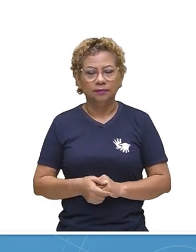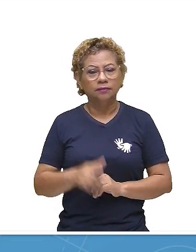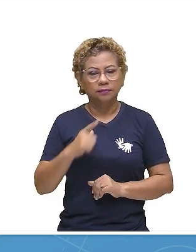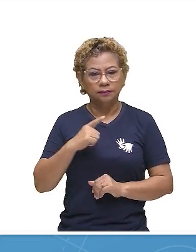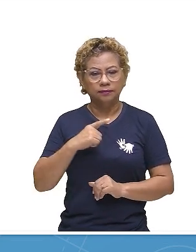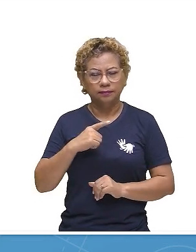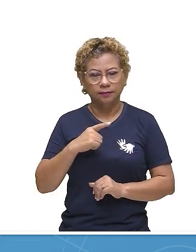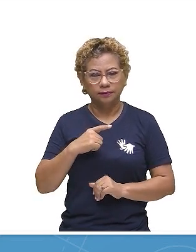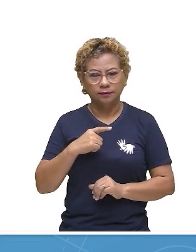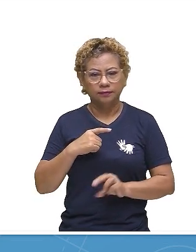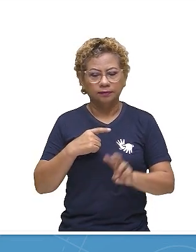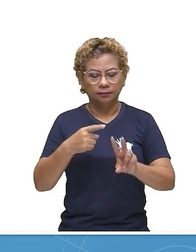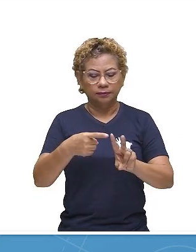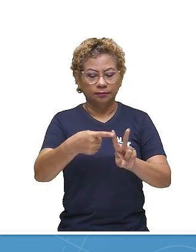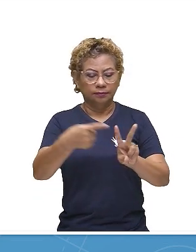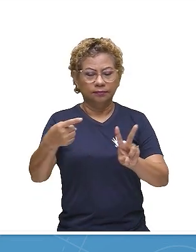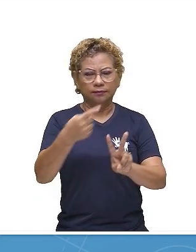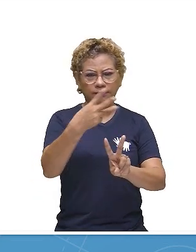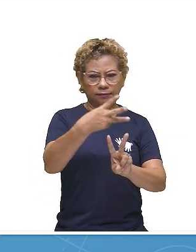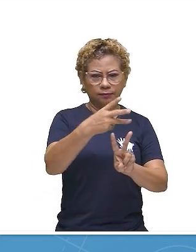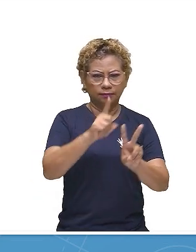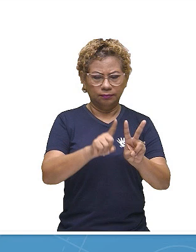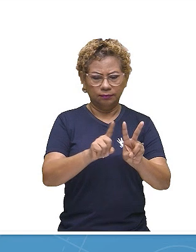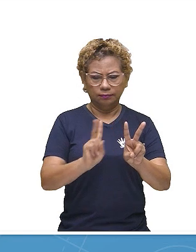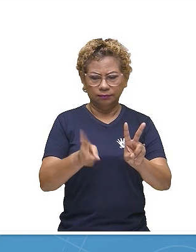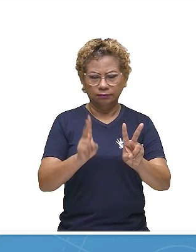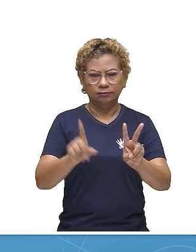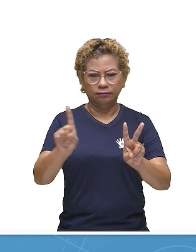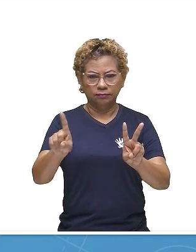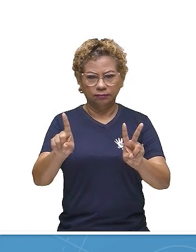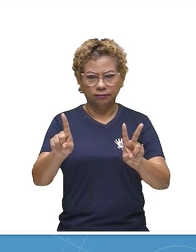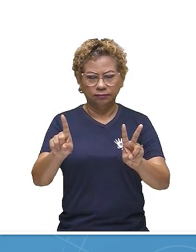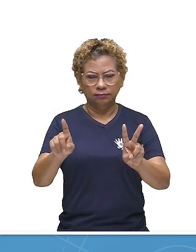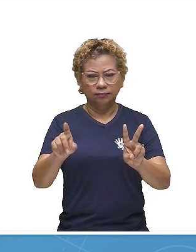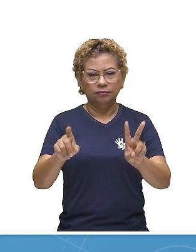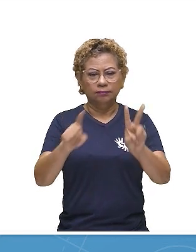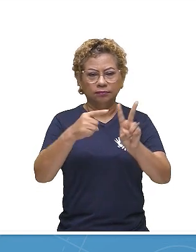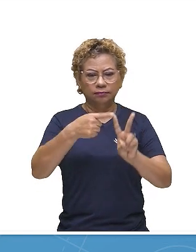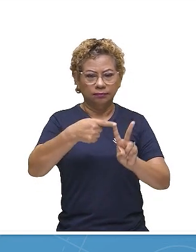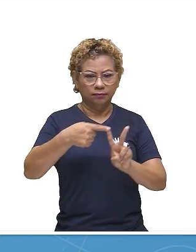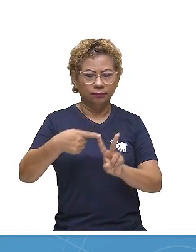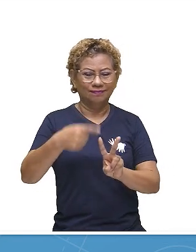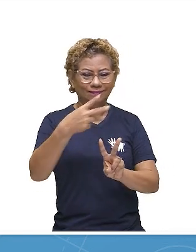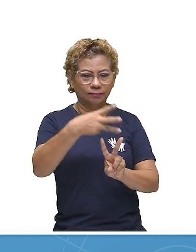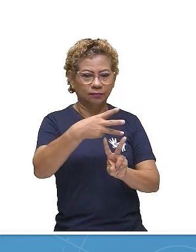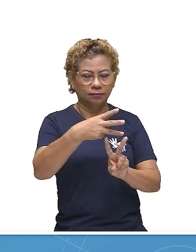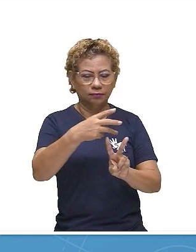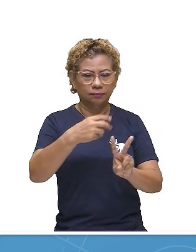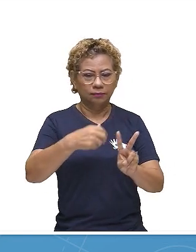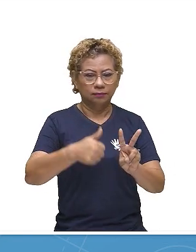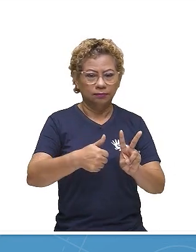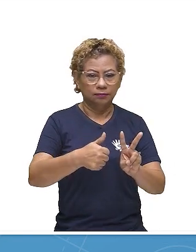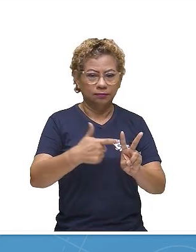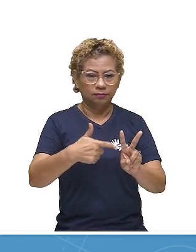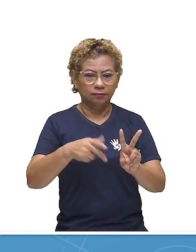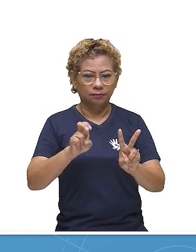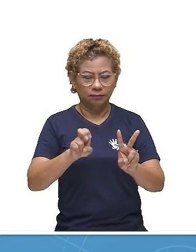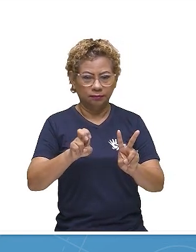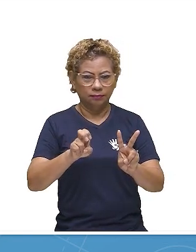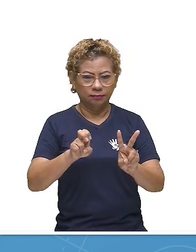1. Raiz cúbica de 125 é 5, porque 5 vezes 5 vezes 5 é igual